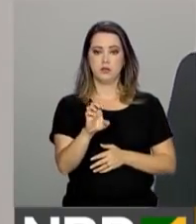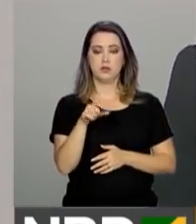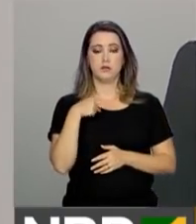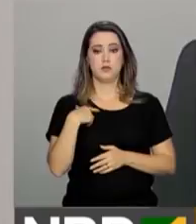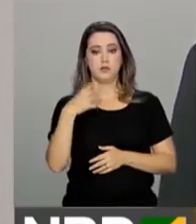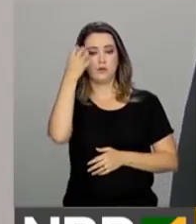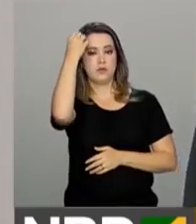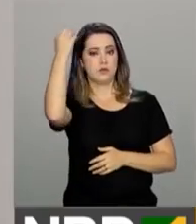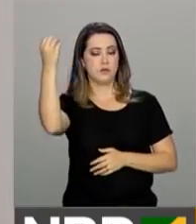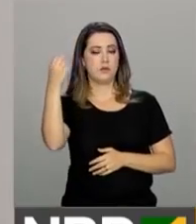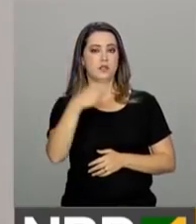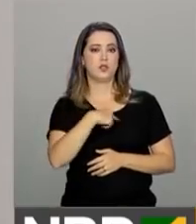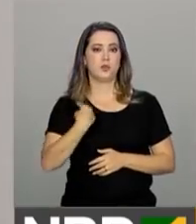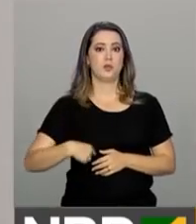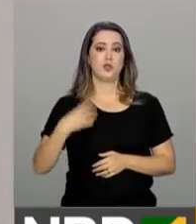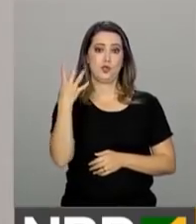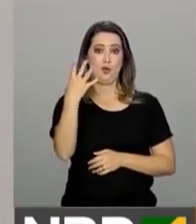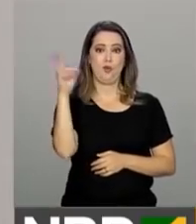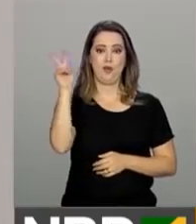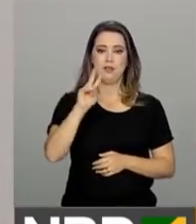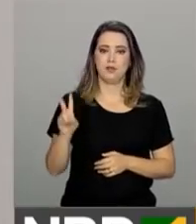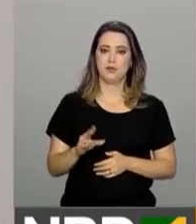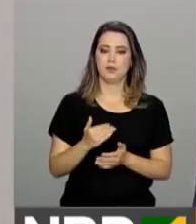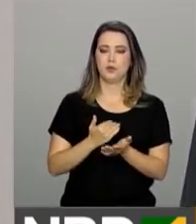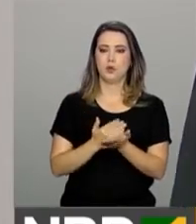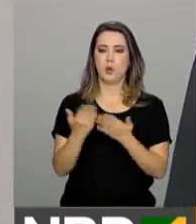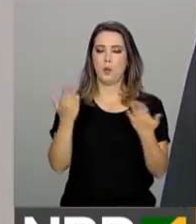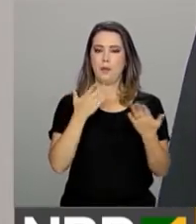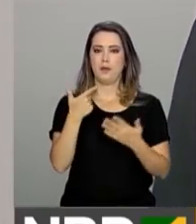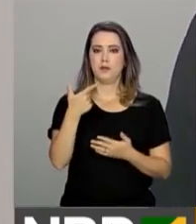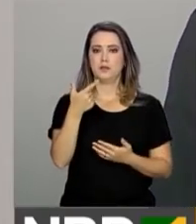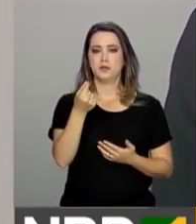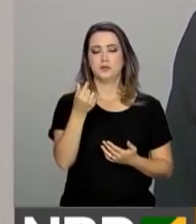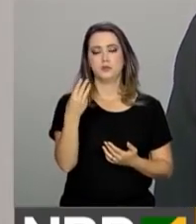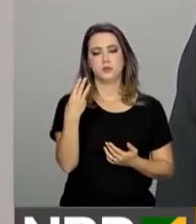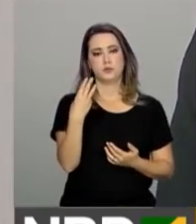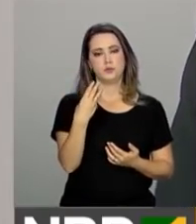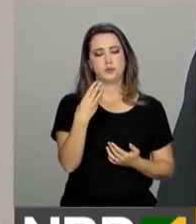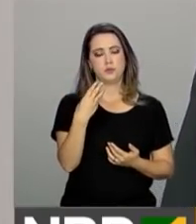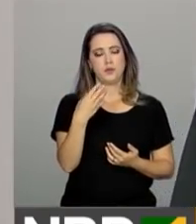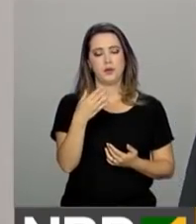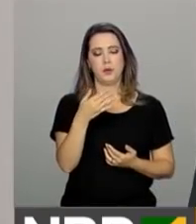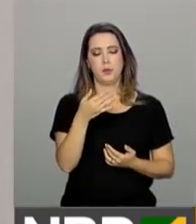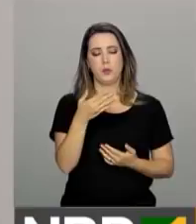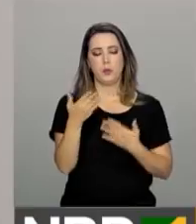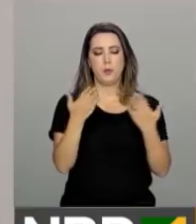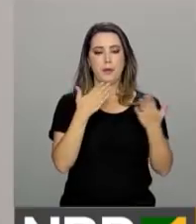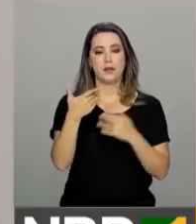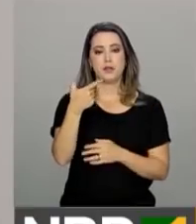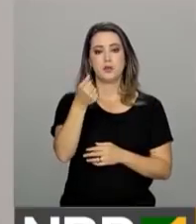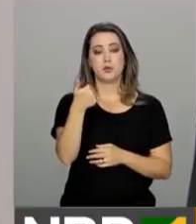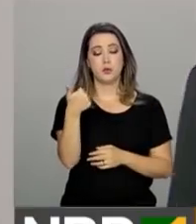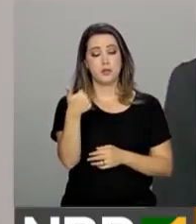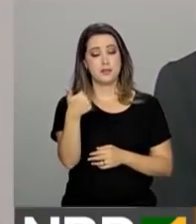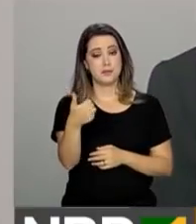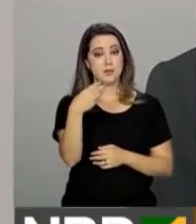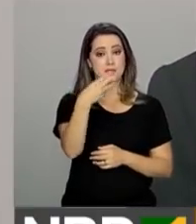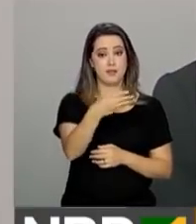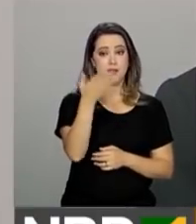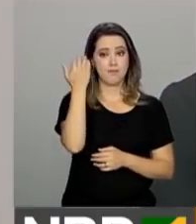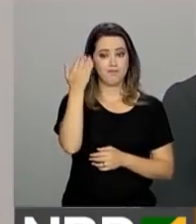na china quatro vezes desde 2013 e foi o primeiro país aliás que visitei